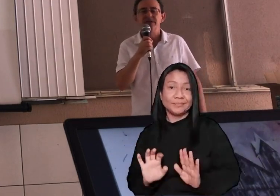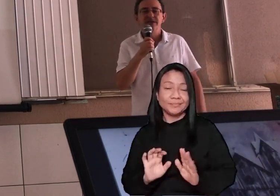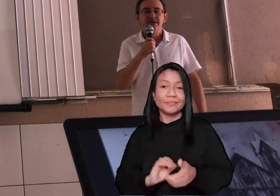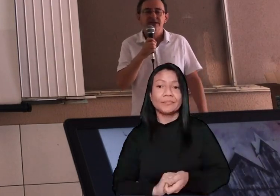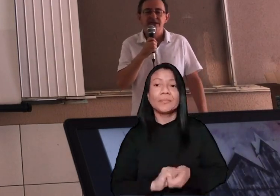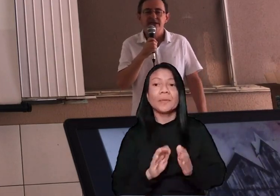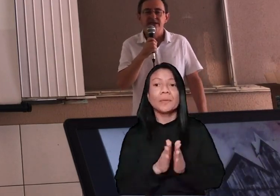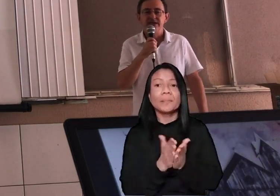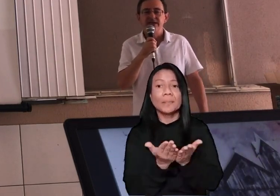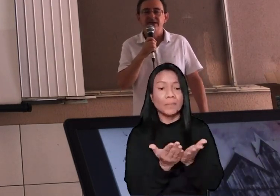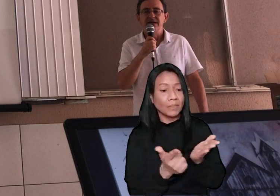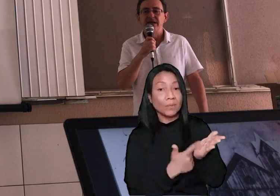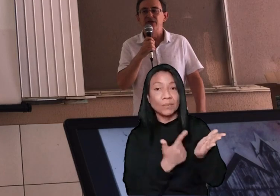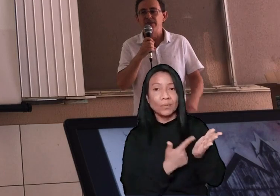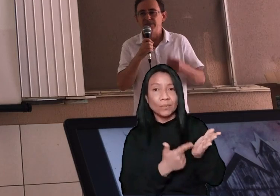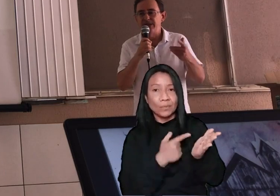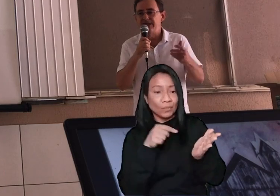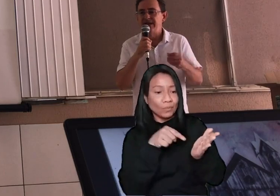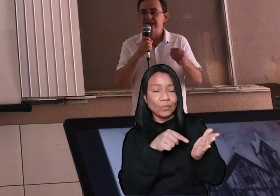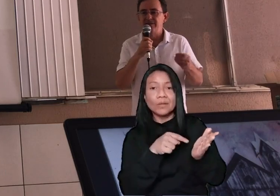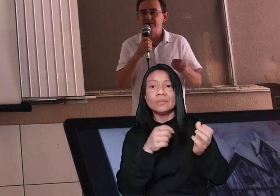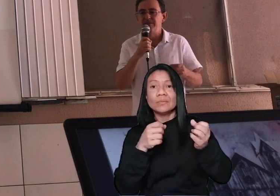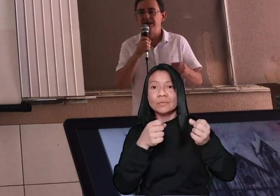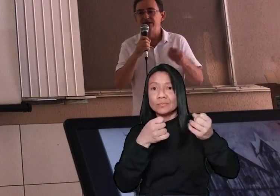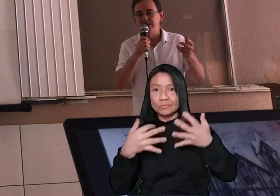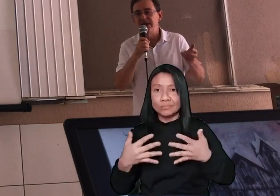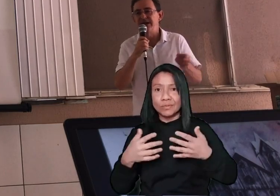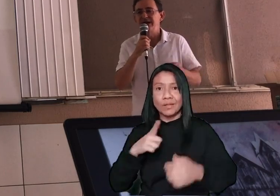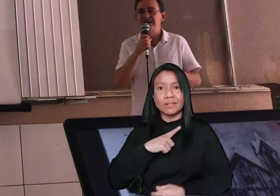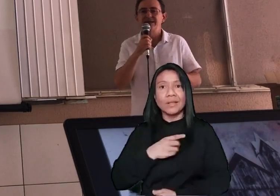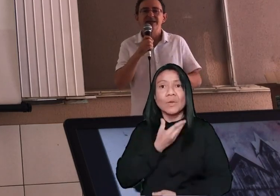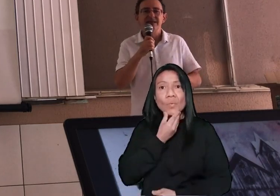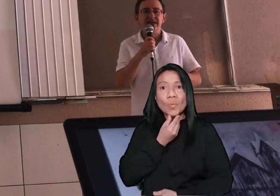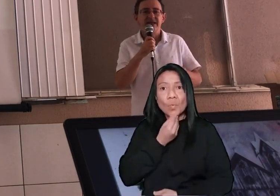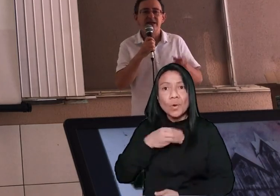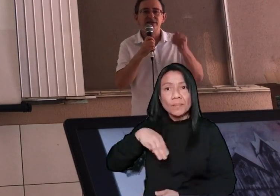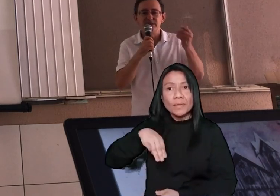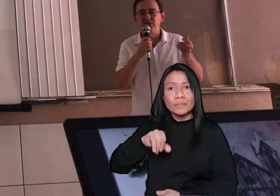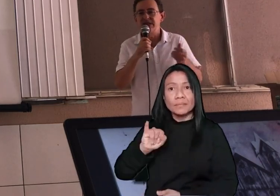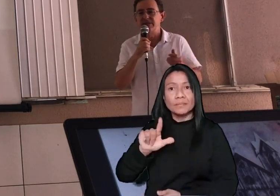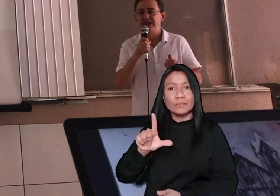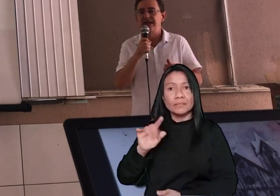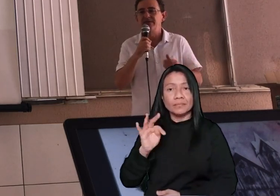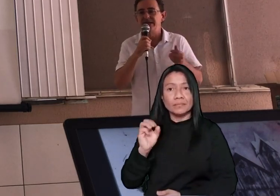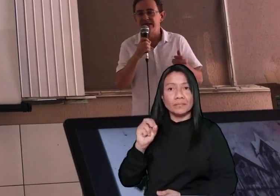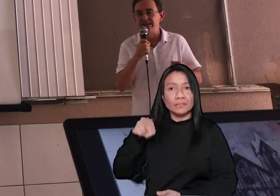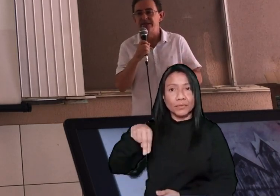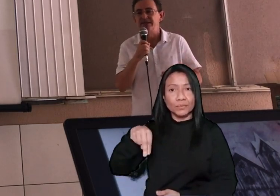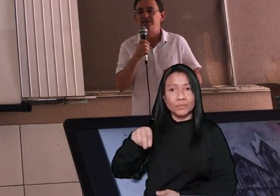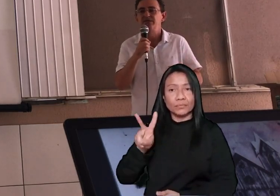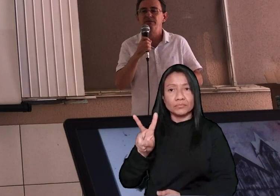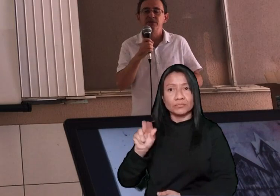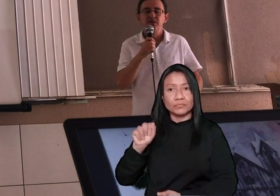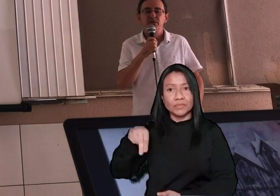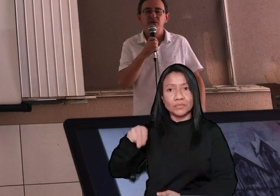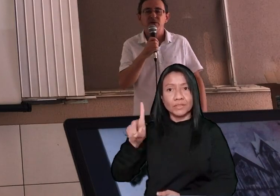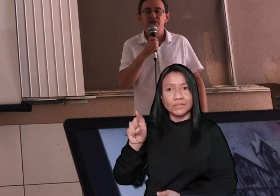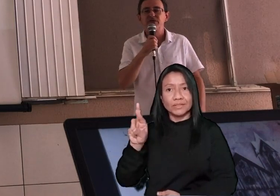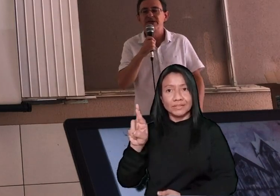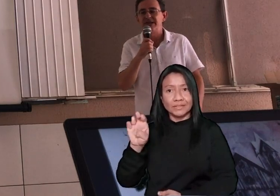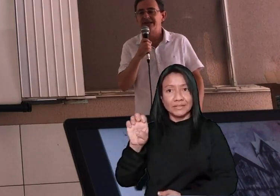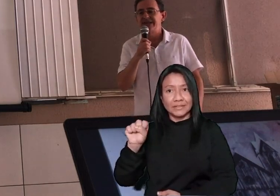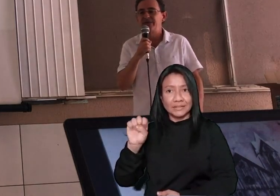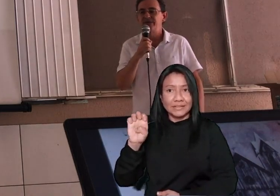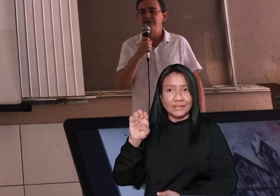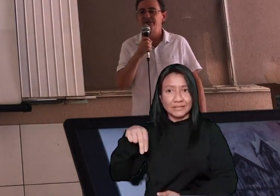faleceu, ele dá nome para, ele é marido daquela outra escola da Maria Helena Vandresi. Então, o